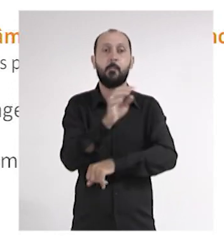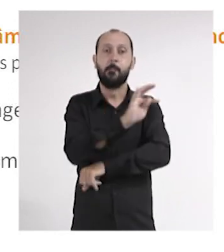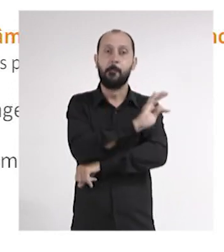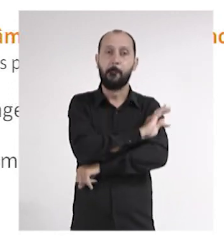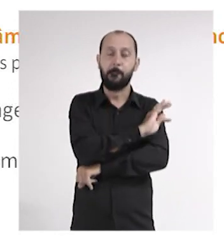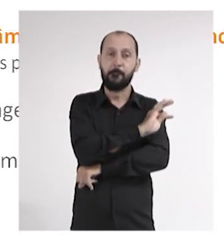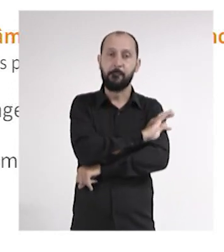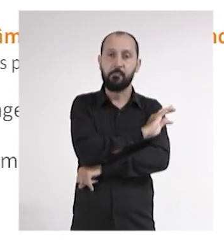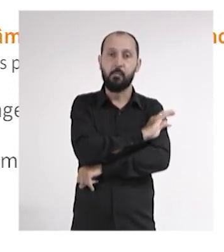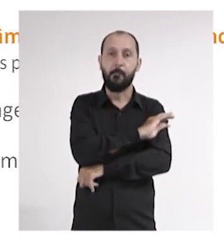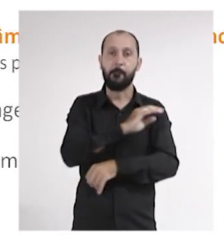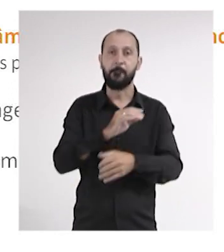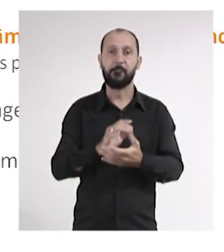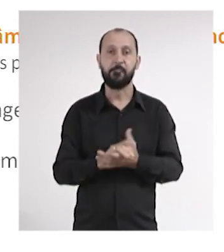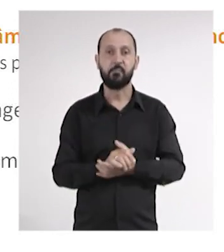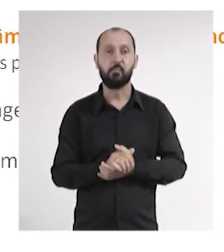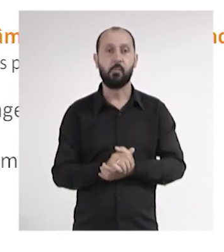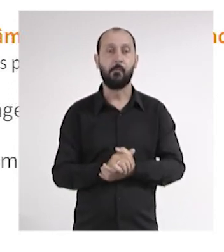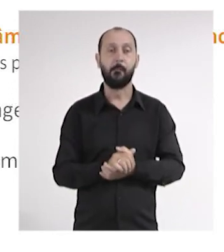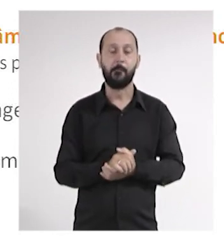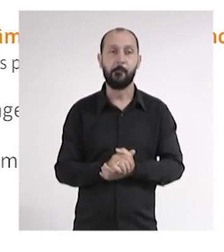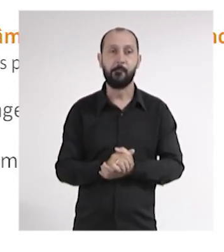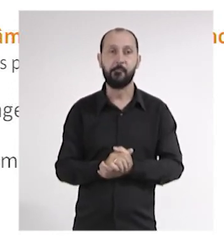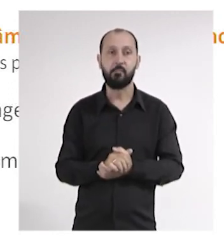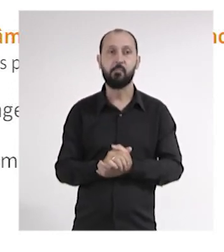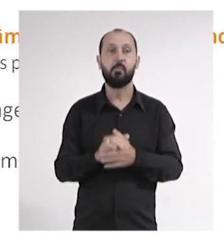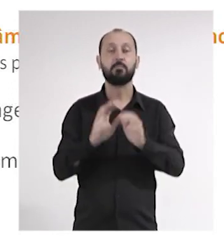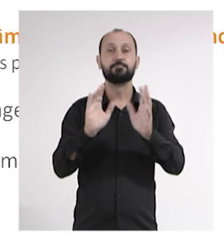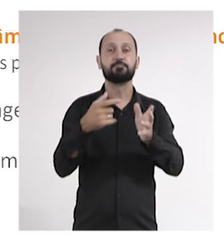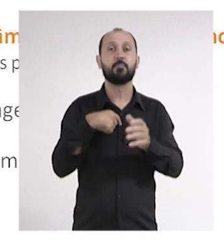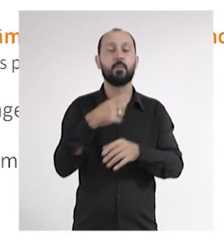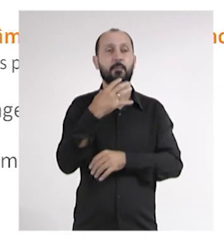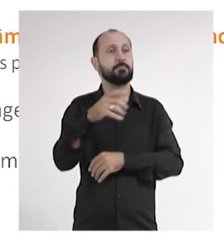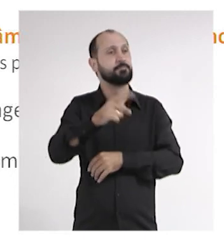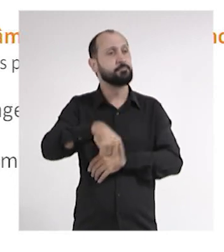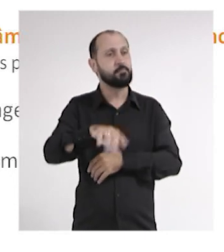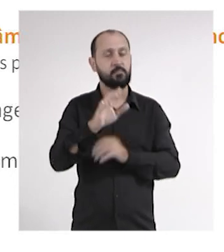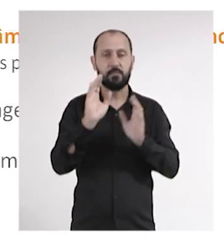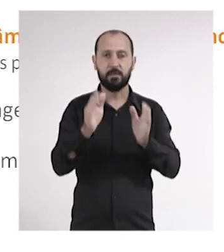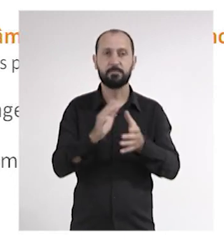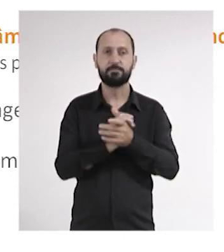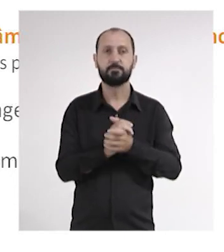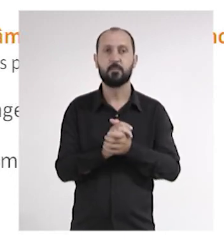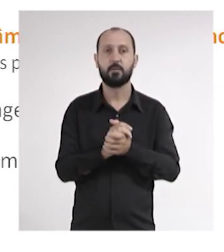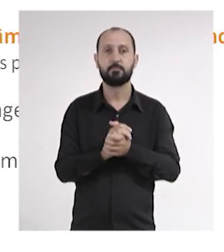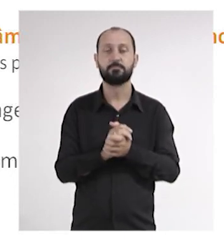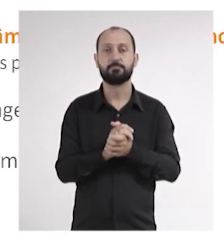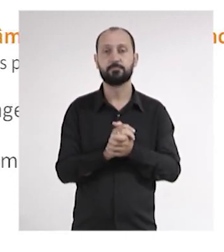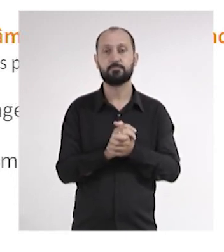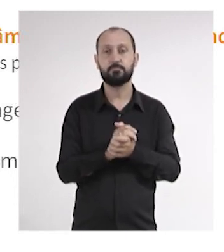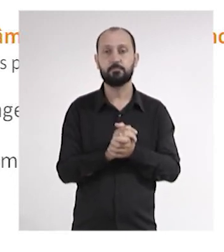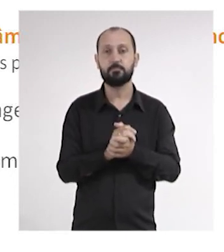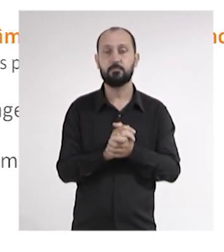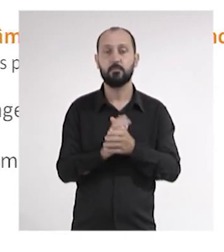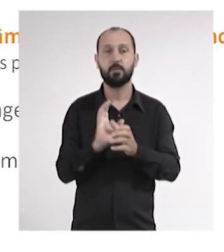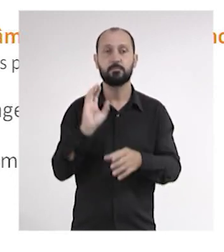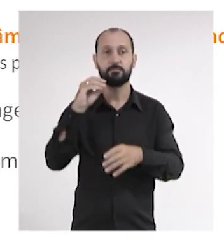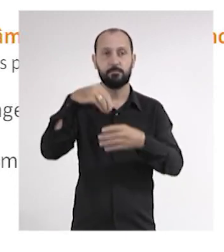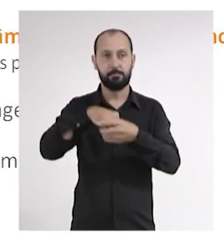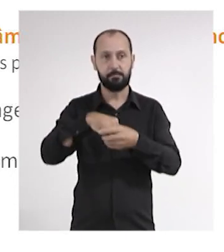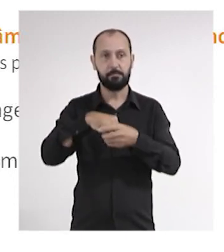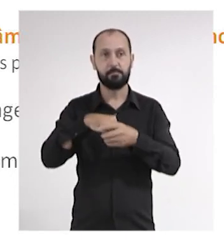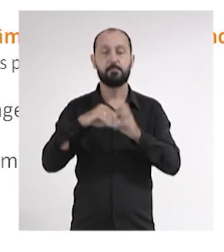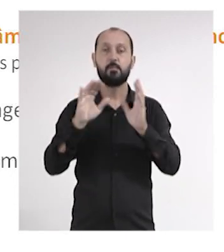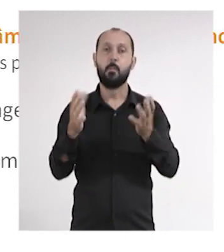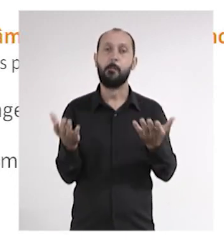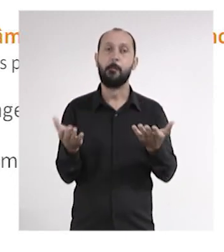que a arbitragem. A arbitragem já é conhecida de todos e o Disputes Board tem em sua composição, em vez